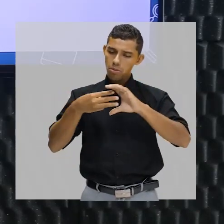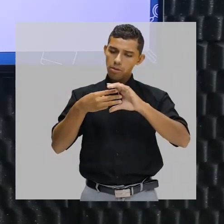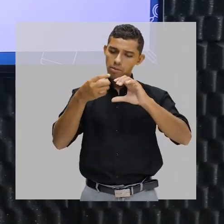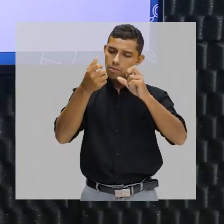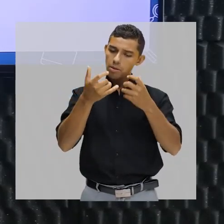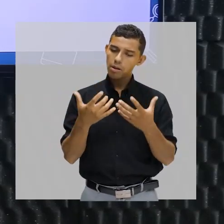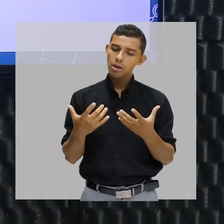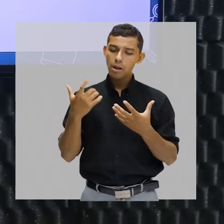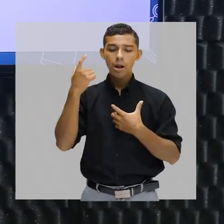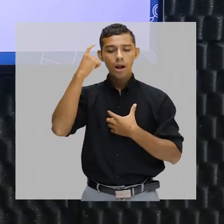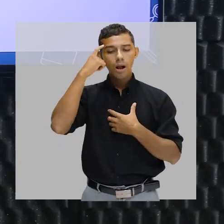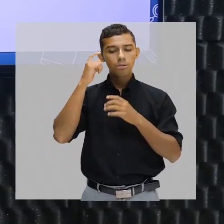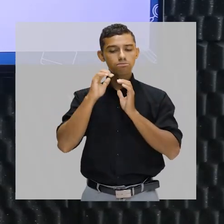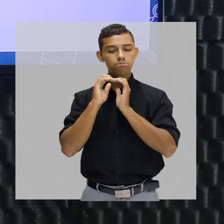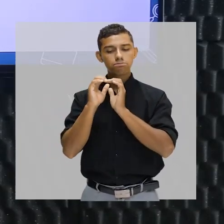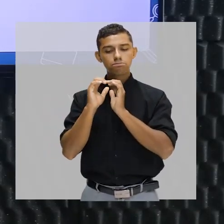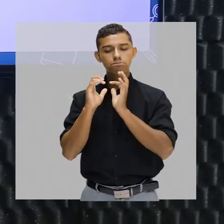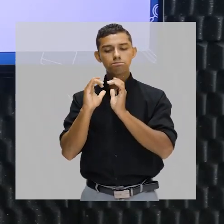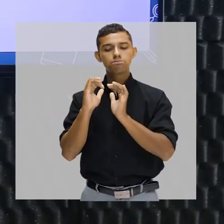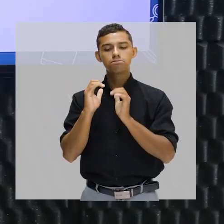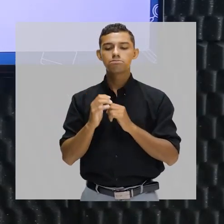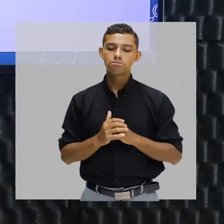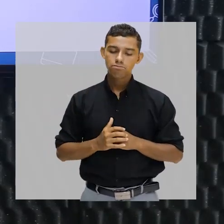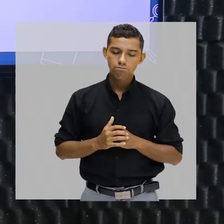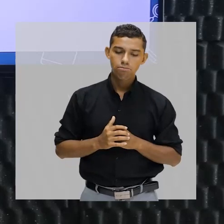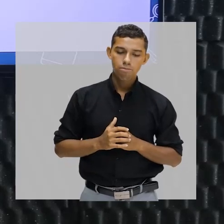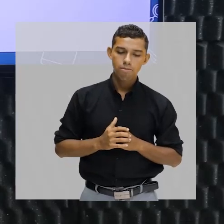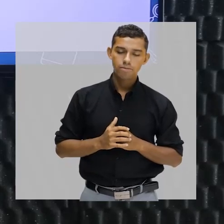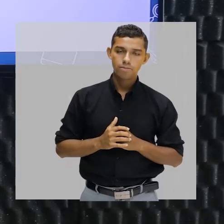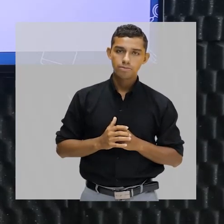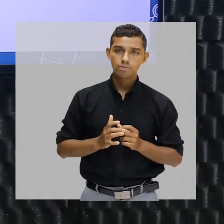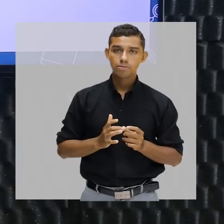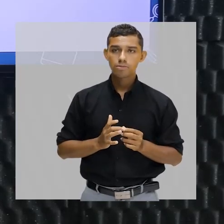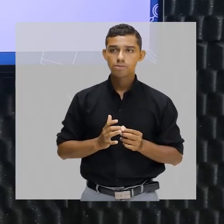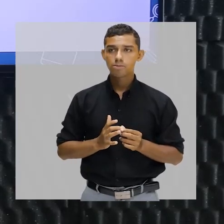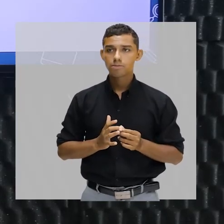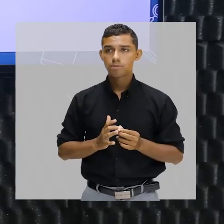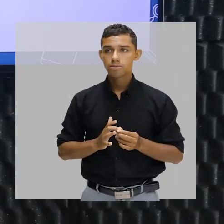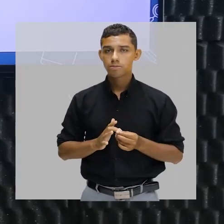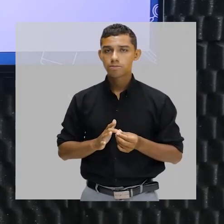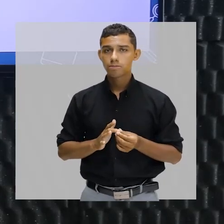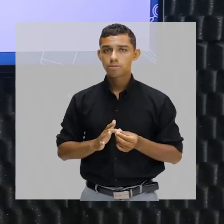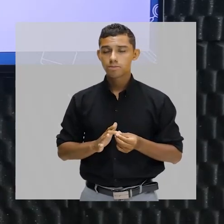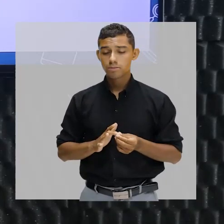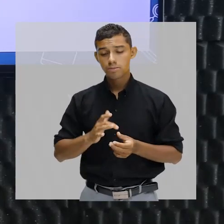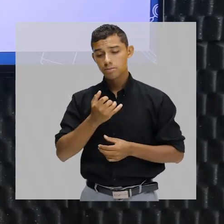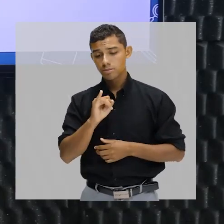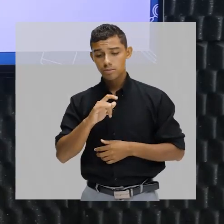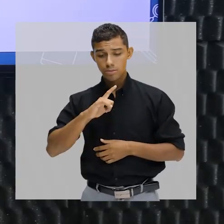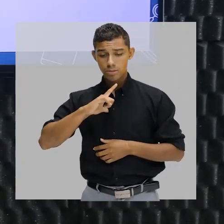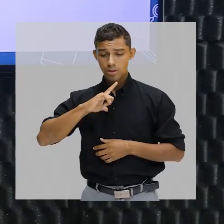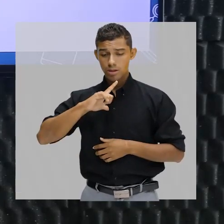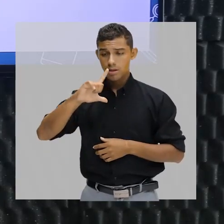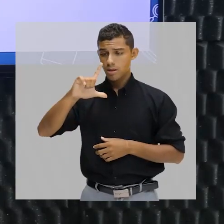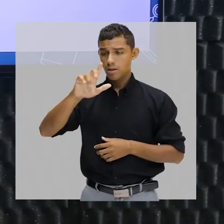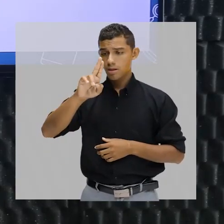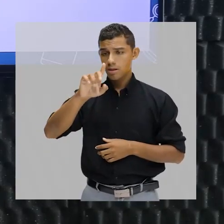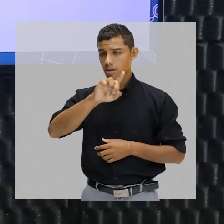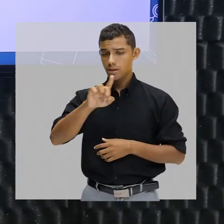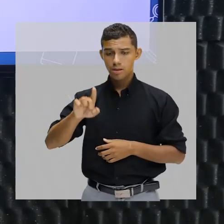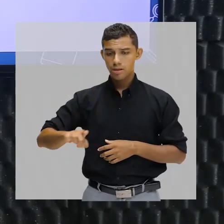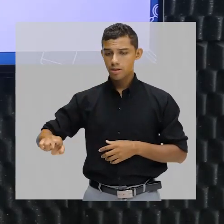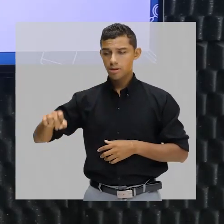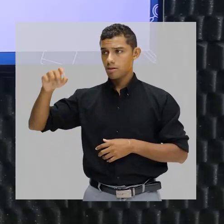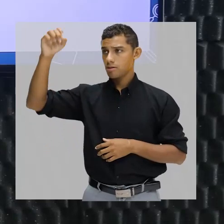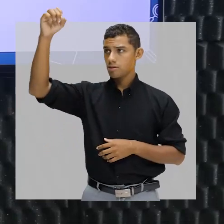Tá, ok? Então, se eu tenho ali a luz